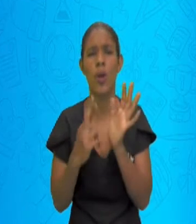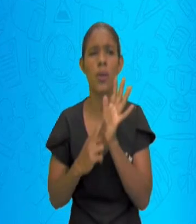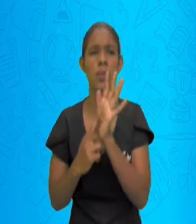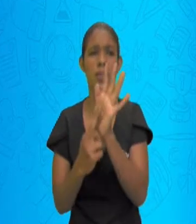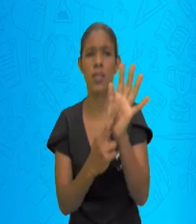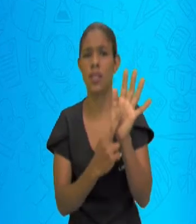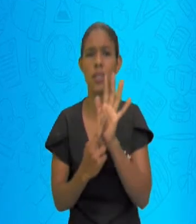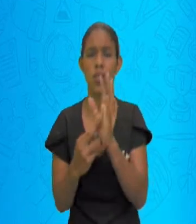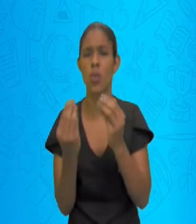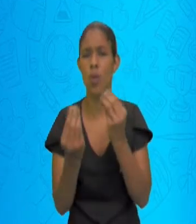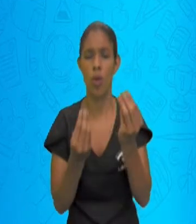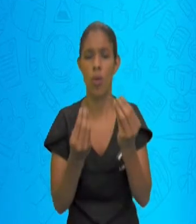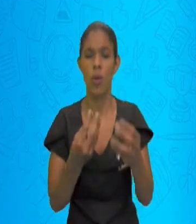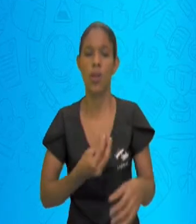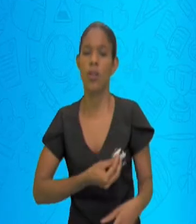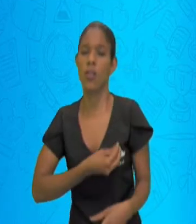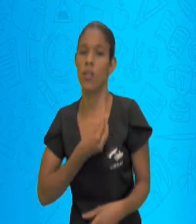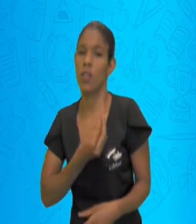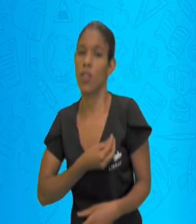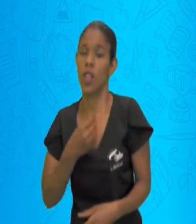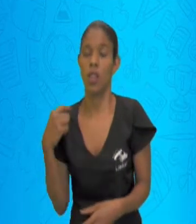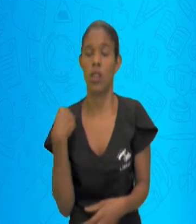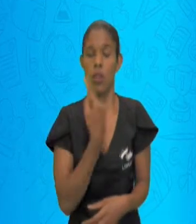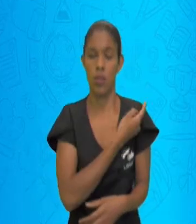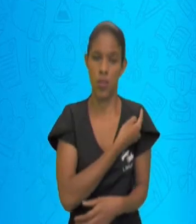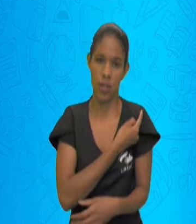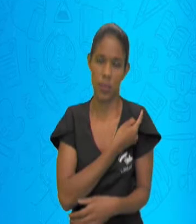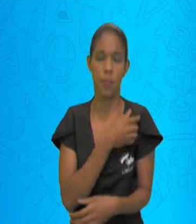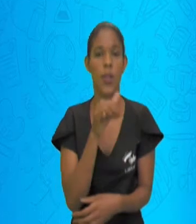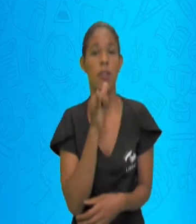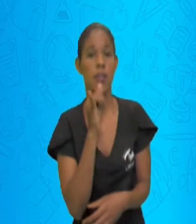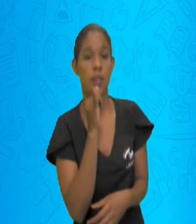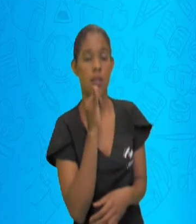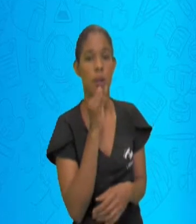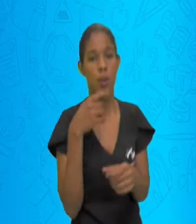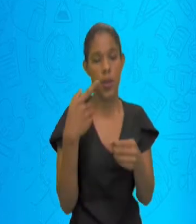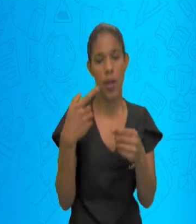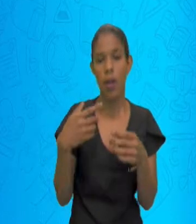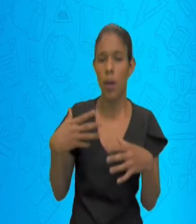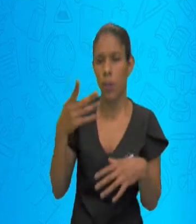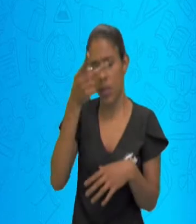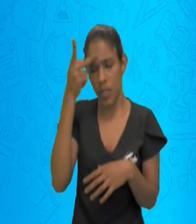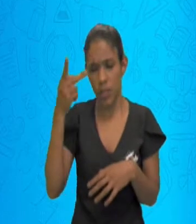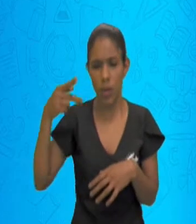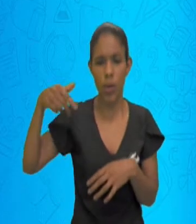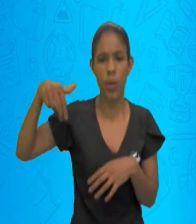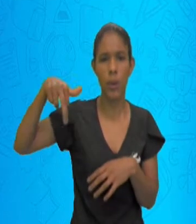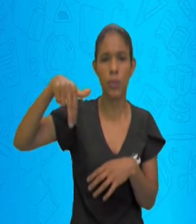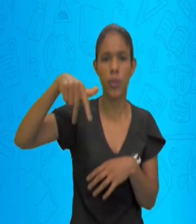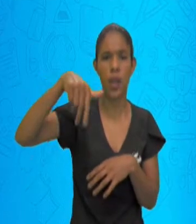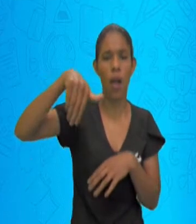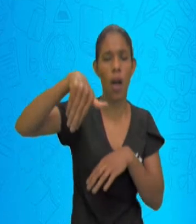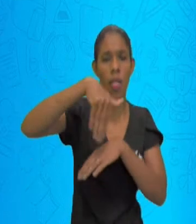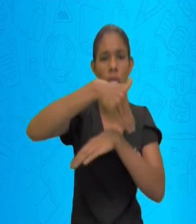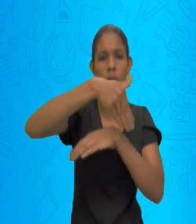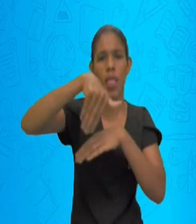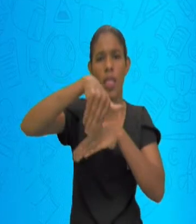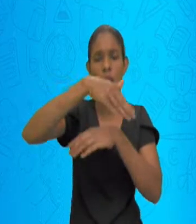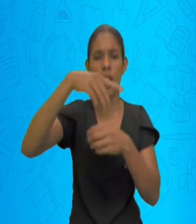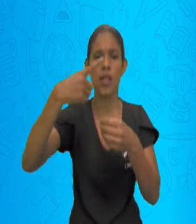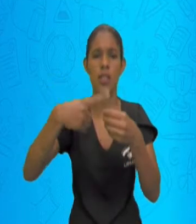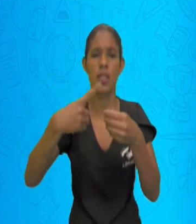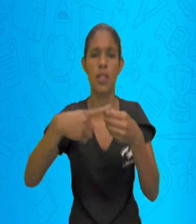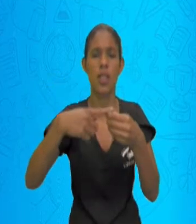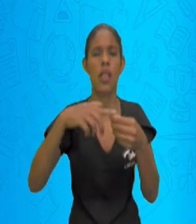Por exemplo, quem caminha pela cidade de Governador Valadares pode passar, por exemplo, no mergulhão da Avenida